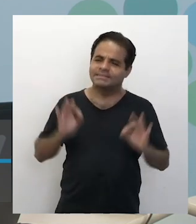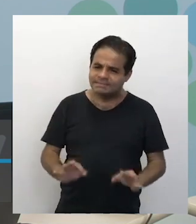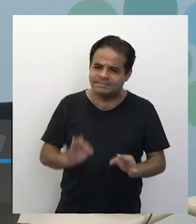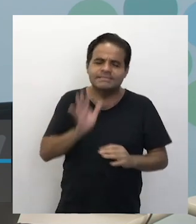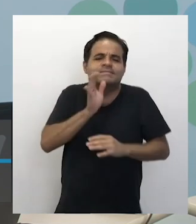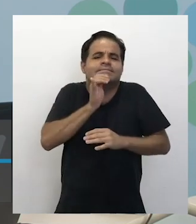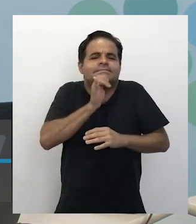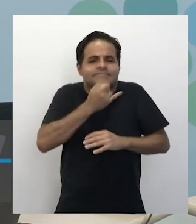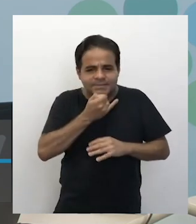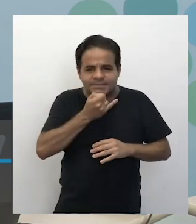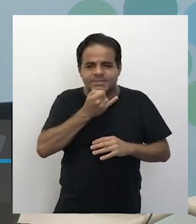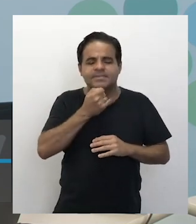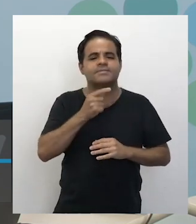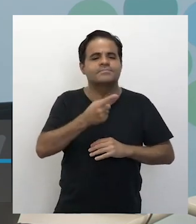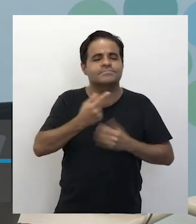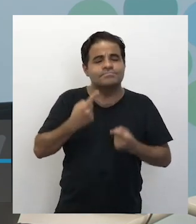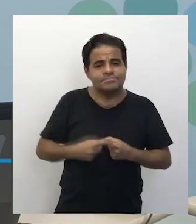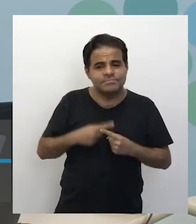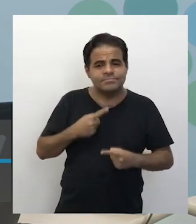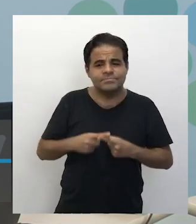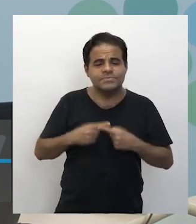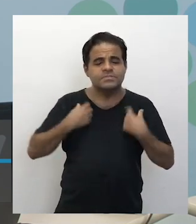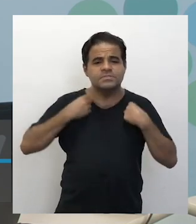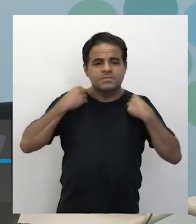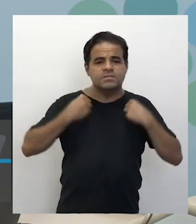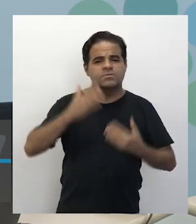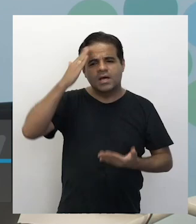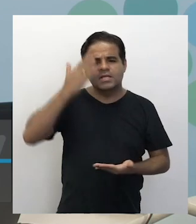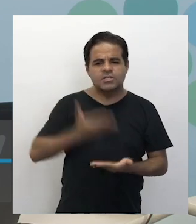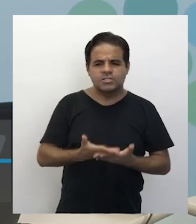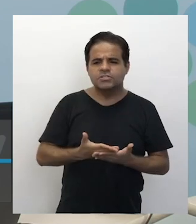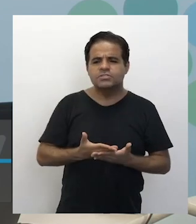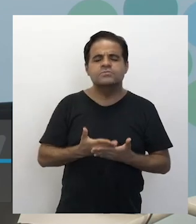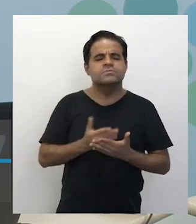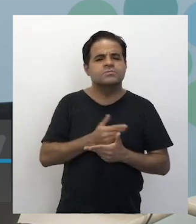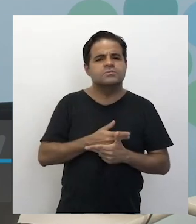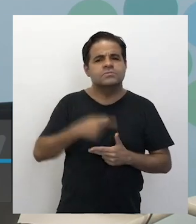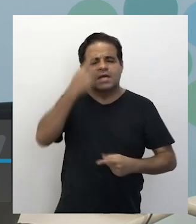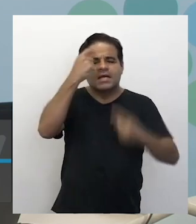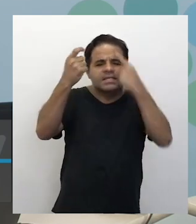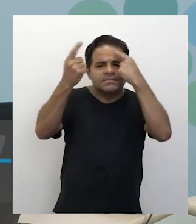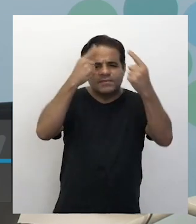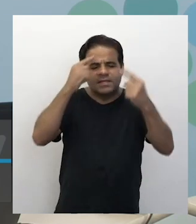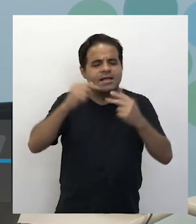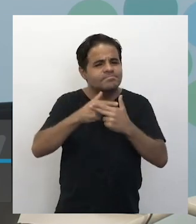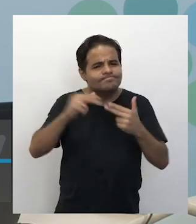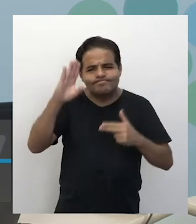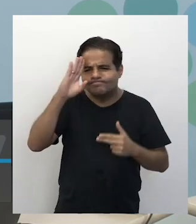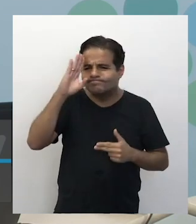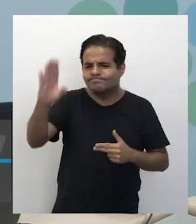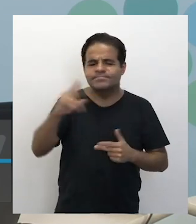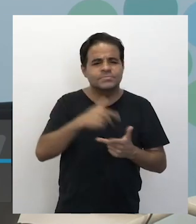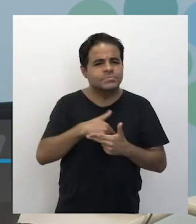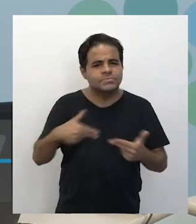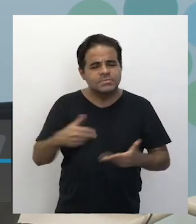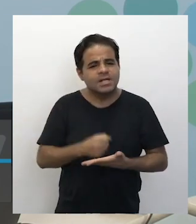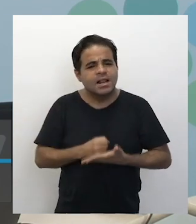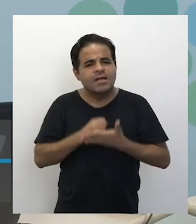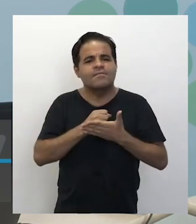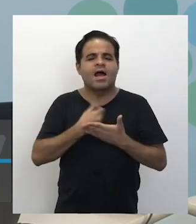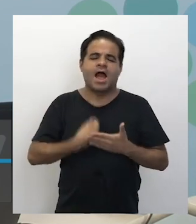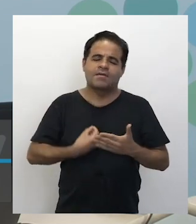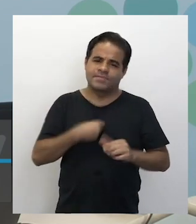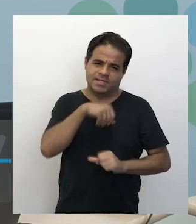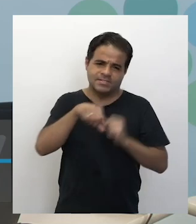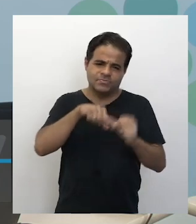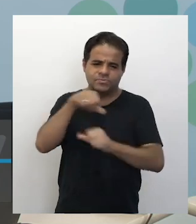triste, porque eu acredito que a criatividade é uma das principais coisas que leva a vida a se transformar. Por